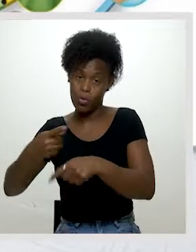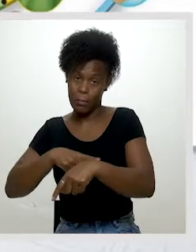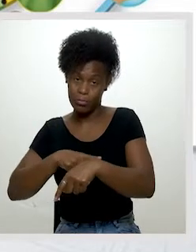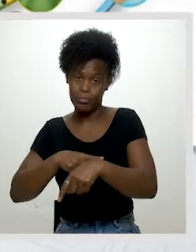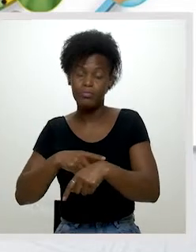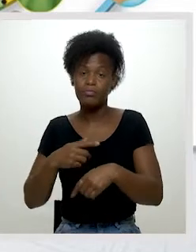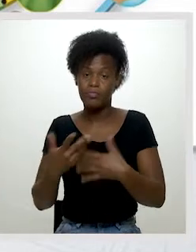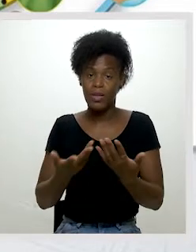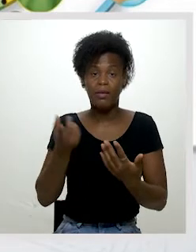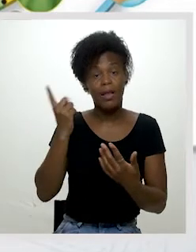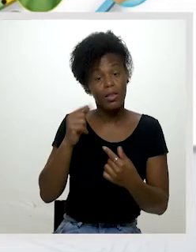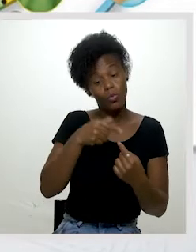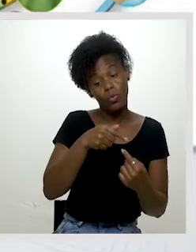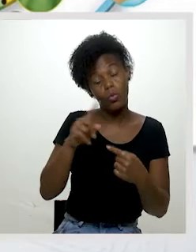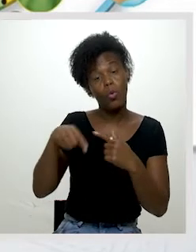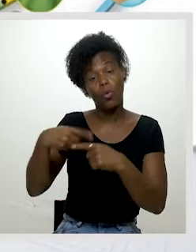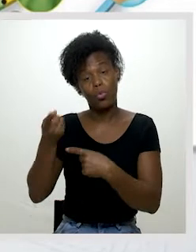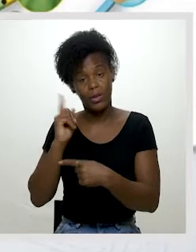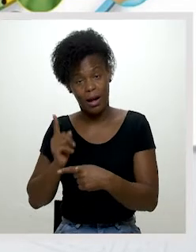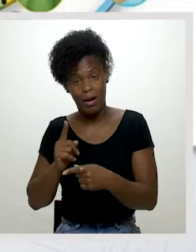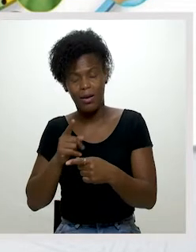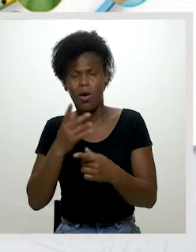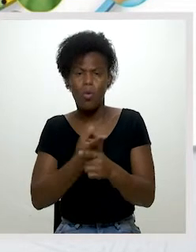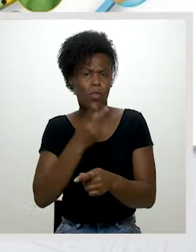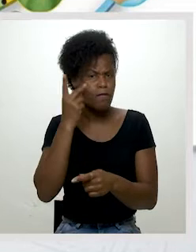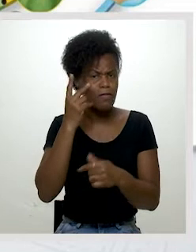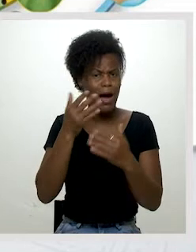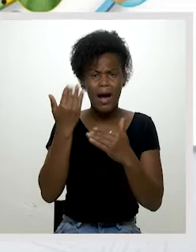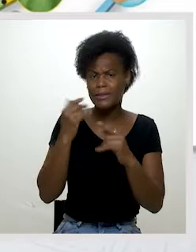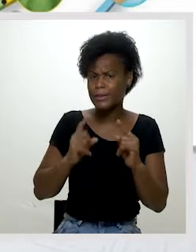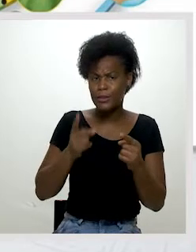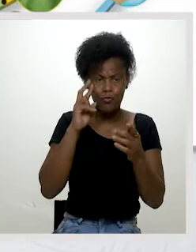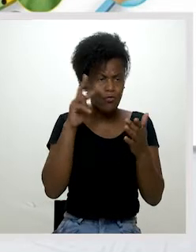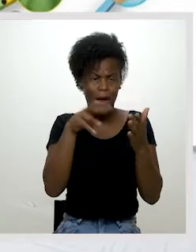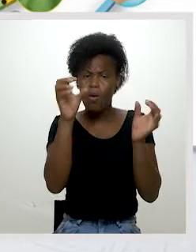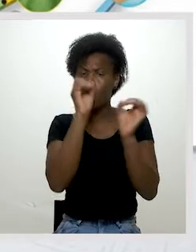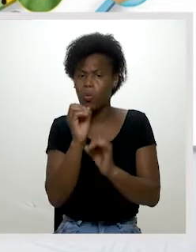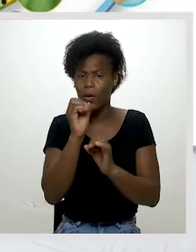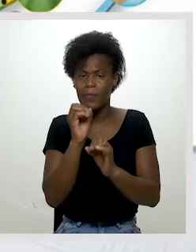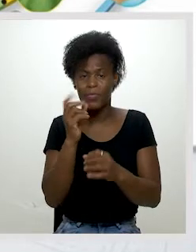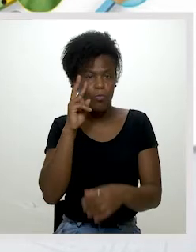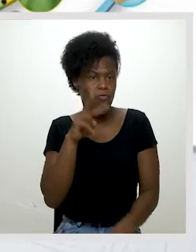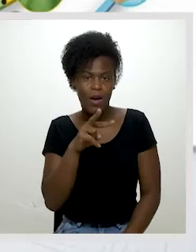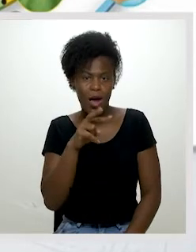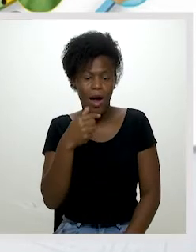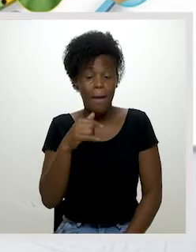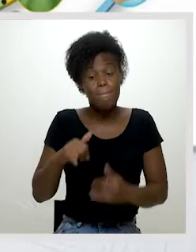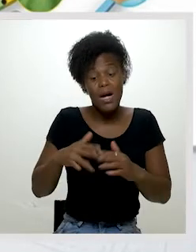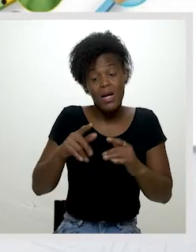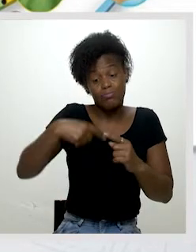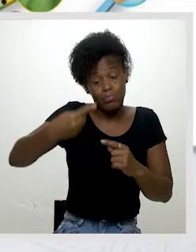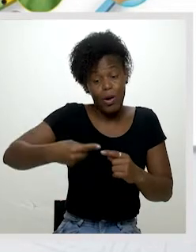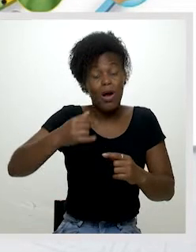outra. Então podem ver que os seres vivos passaram de quase invisíveis, mesmo na nossa imagem, a seres vivos grandes, não